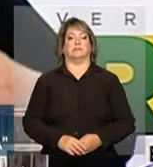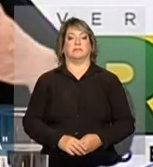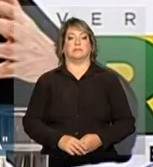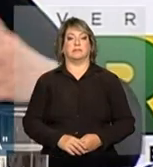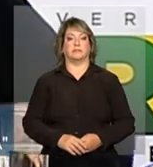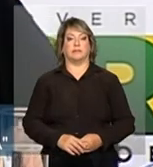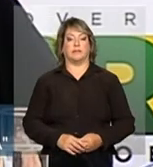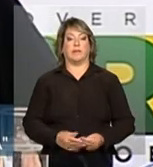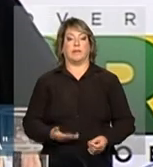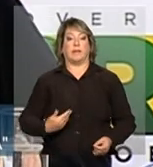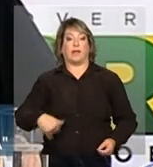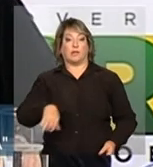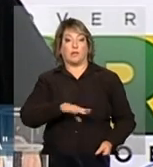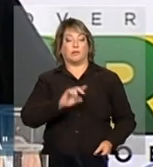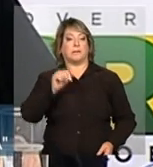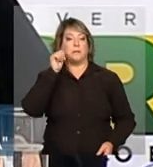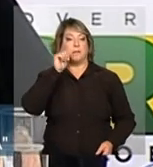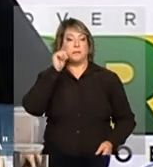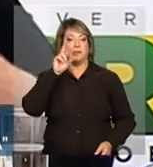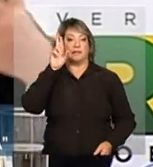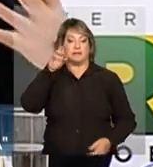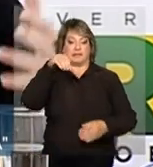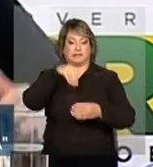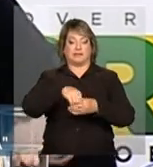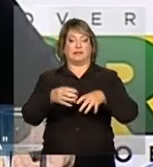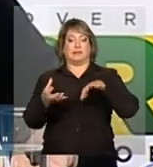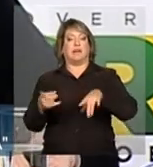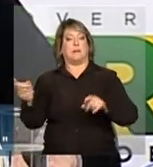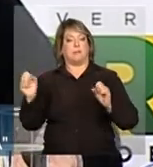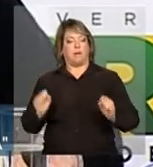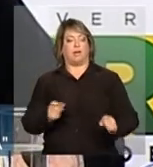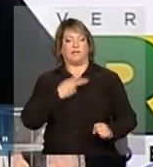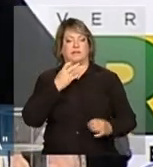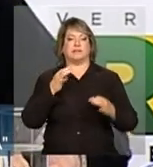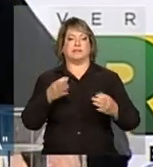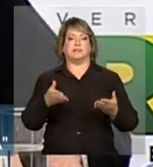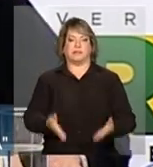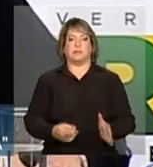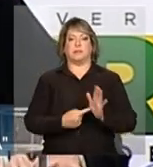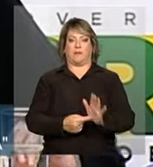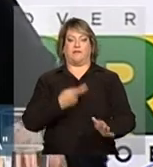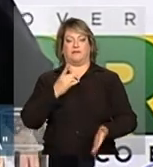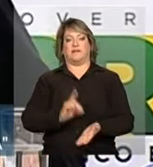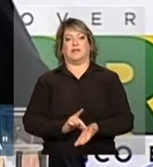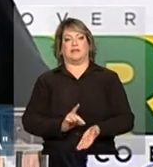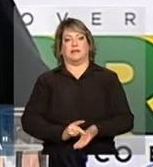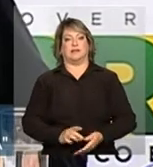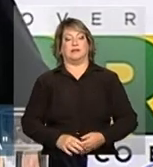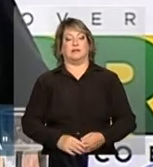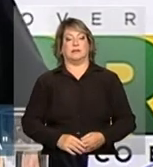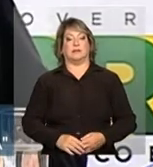As nossas representantes do parlamento podem confirmar isso.